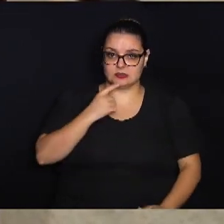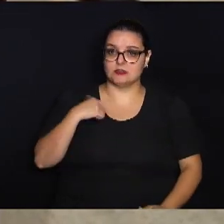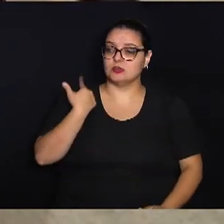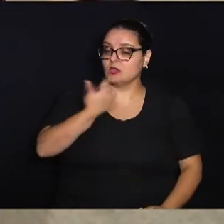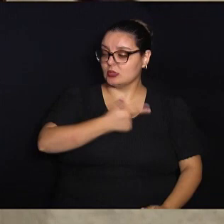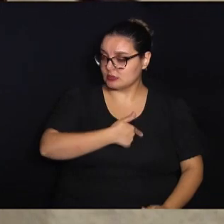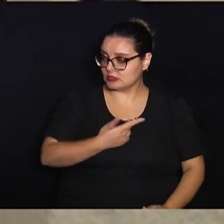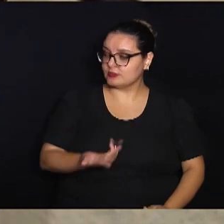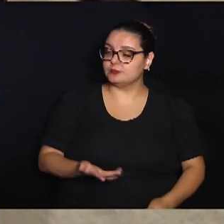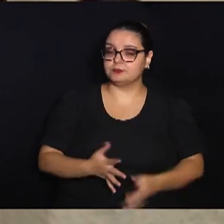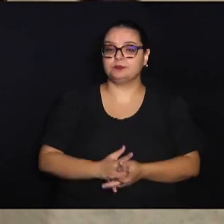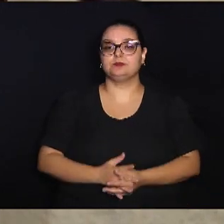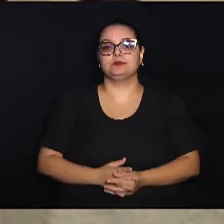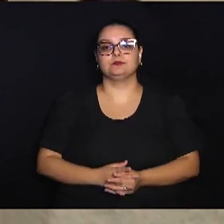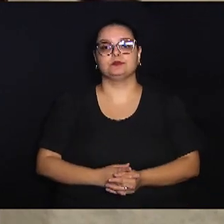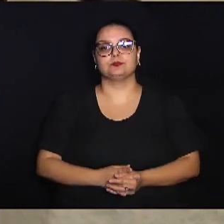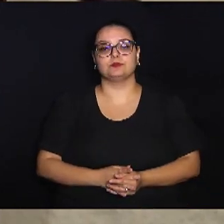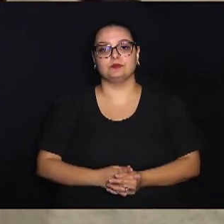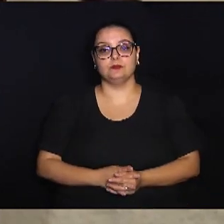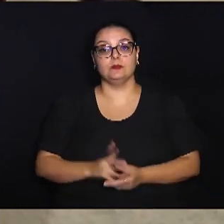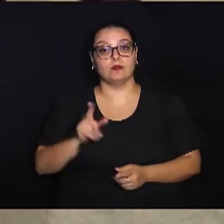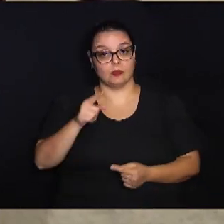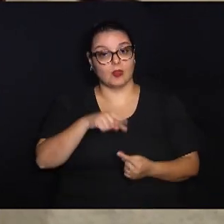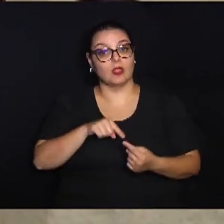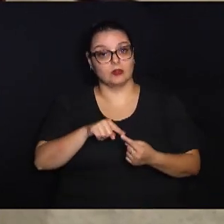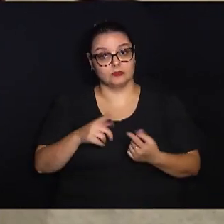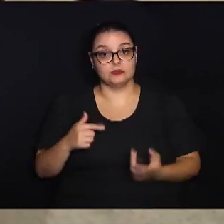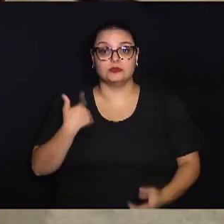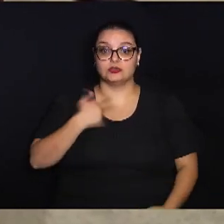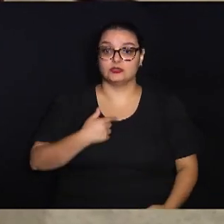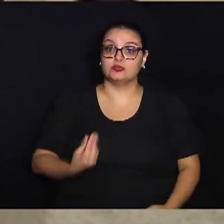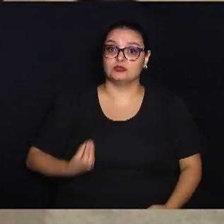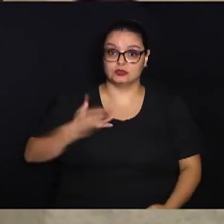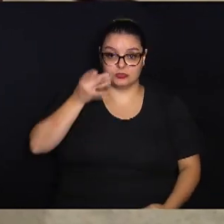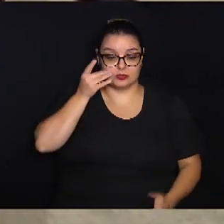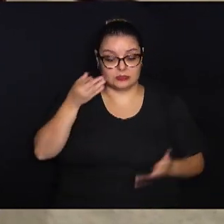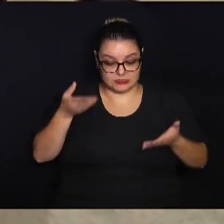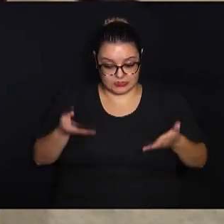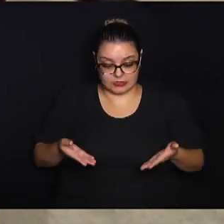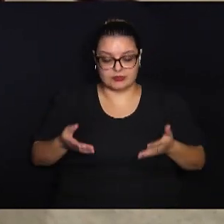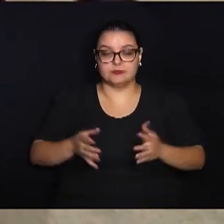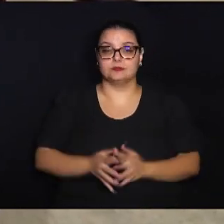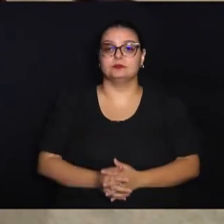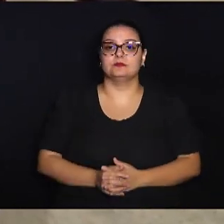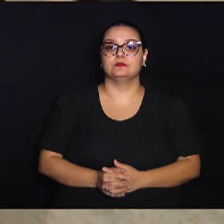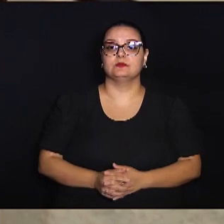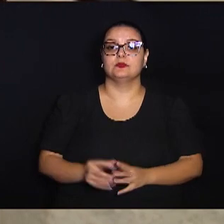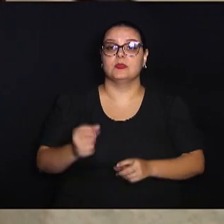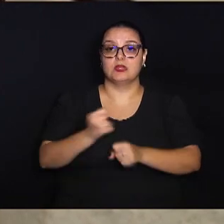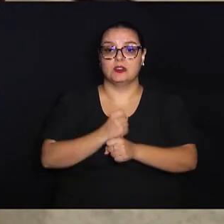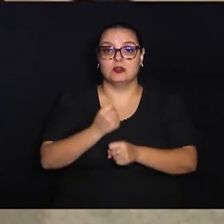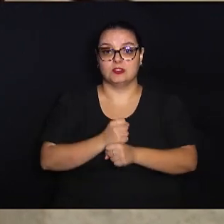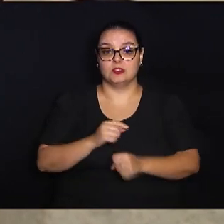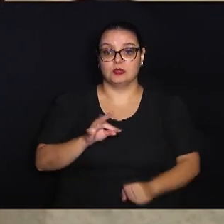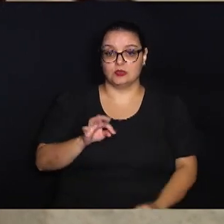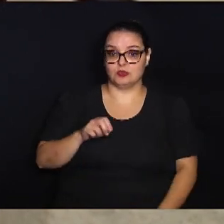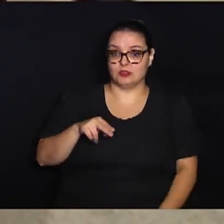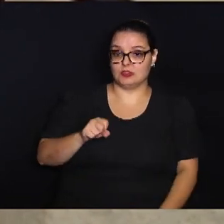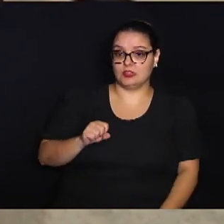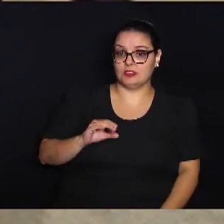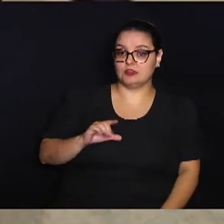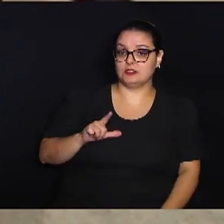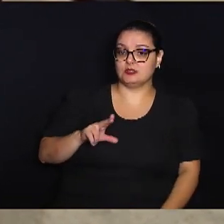cidade. E é com esse objetivo que nós viemos hoje aqui. Neste ano em que o Tênis Clube de